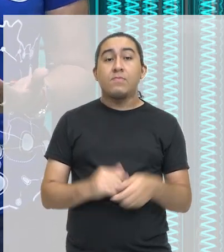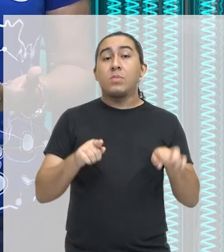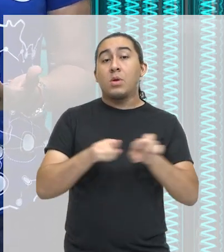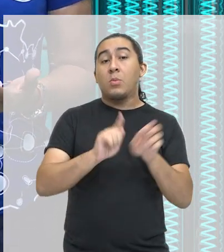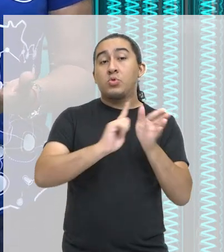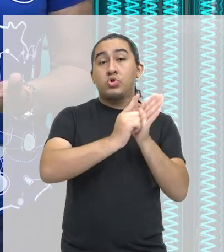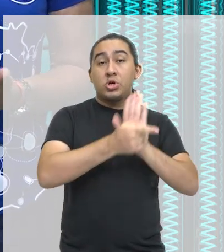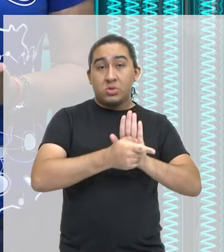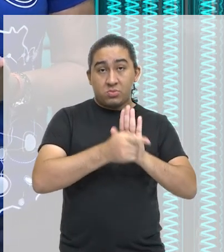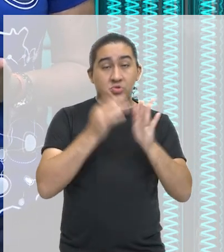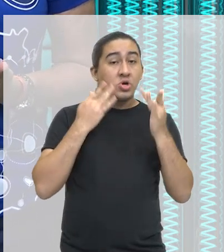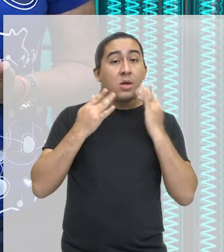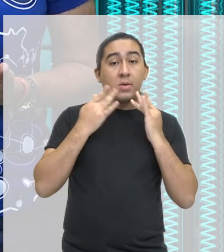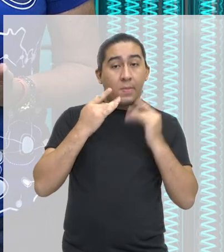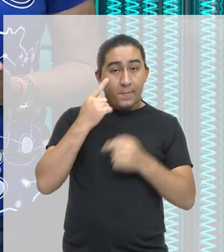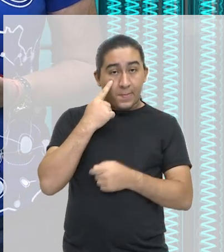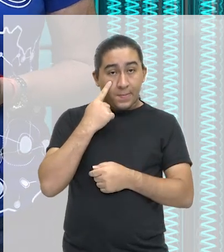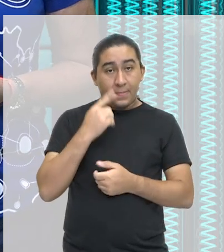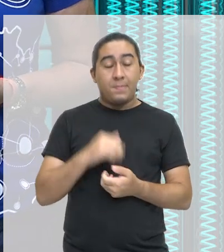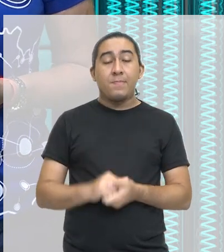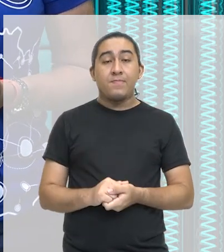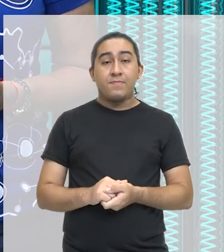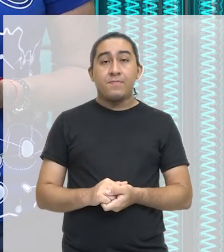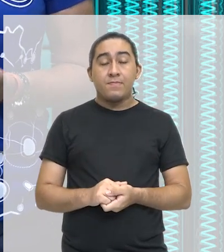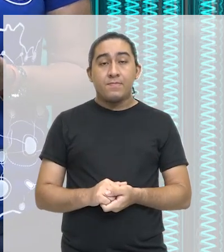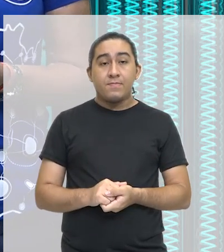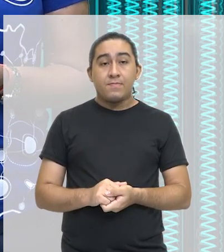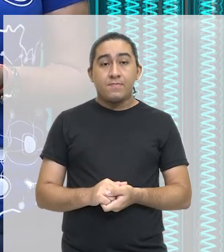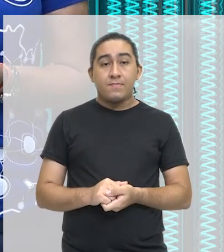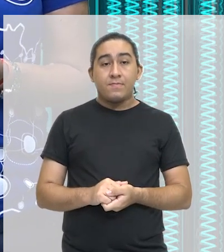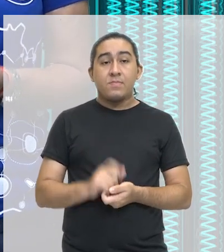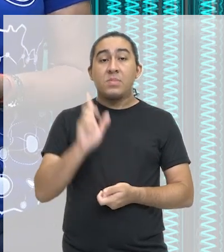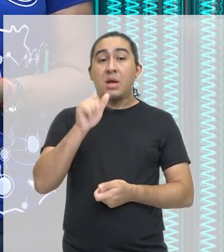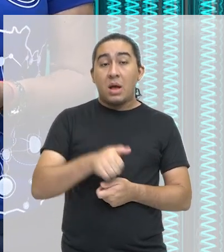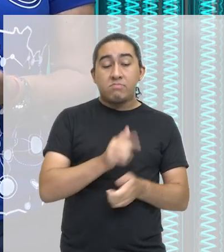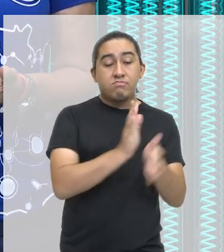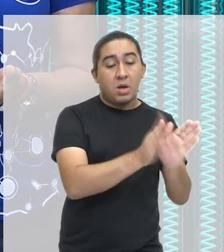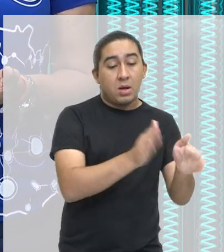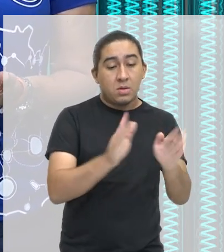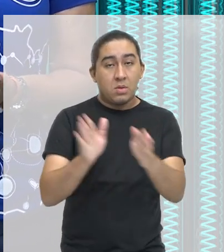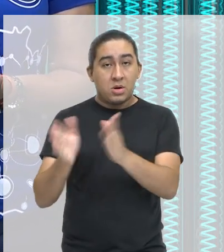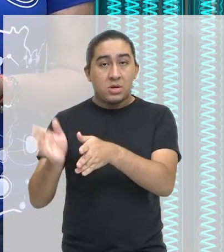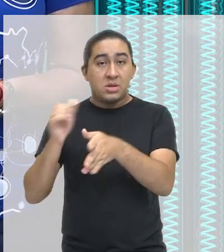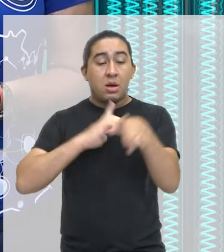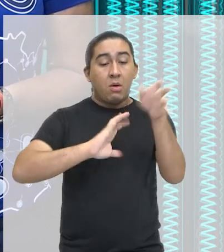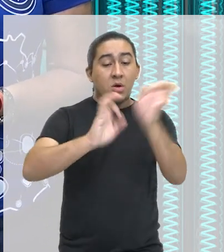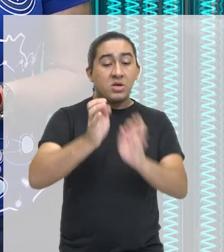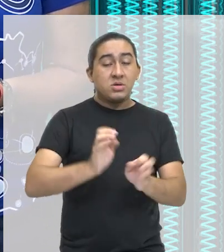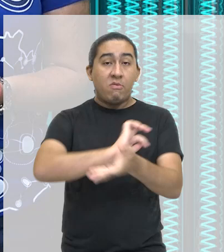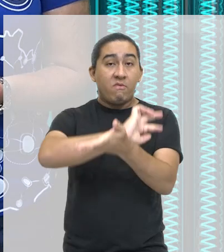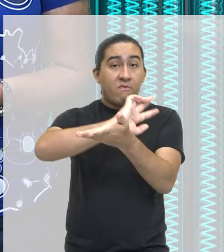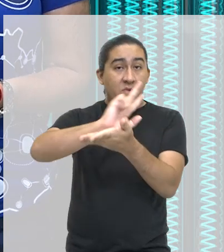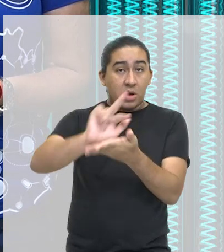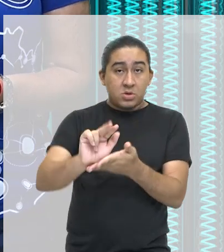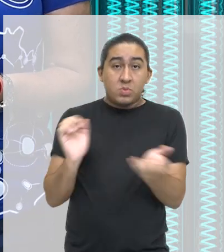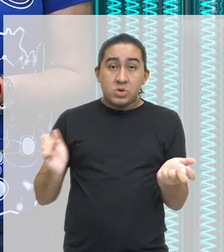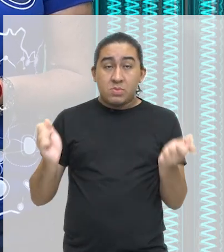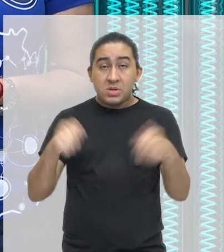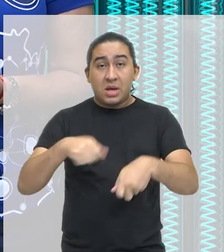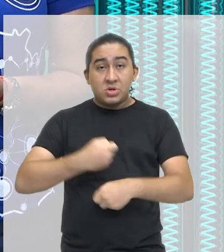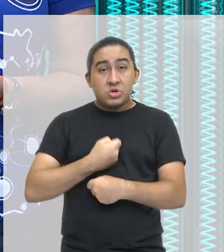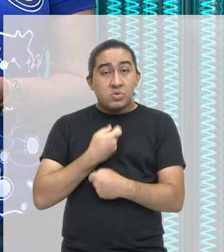Então, os gêneros teatrais. Os gêneros teatrais são categorias que organizam